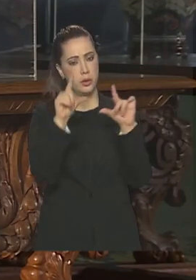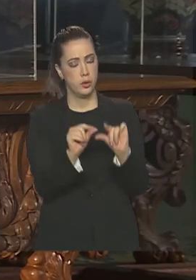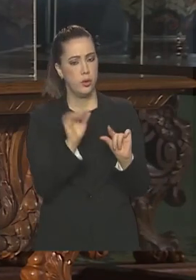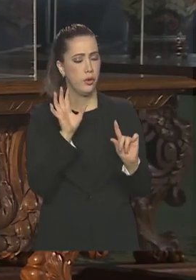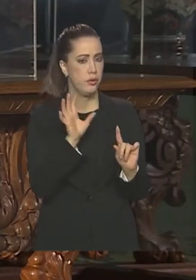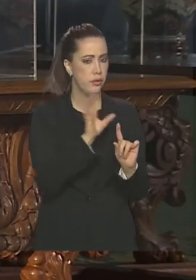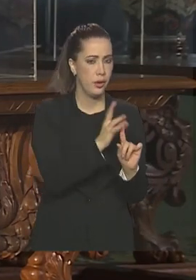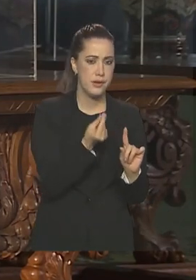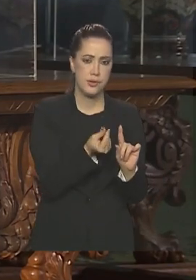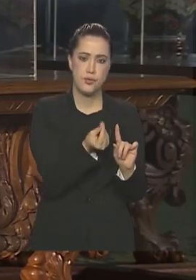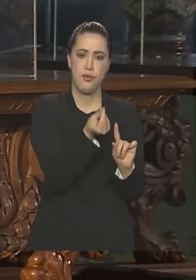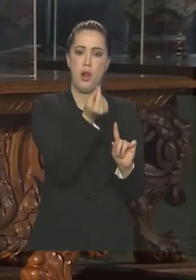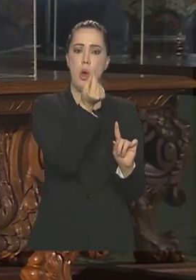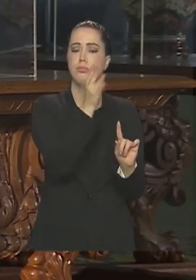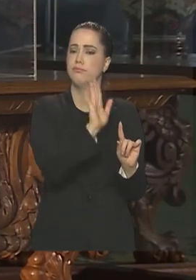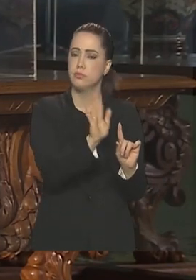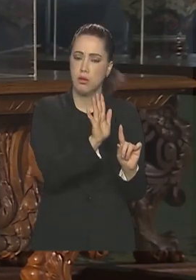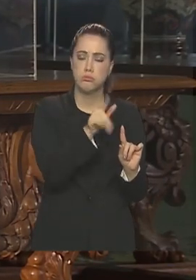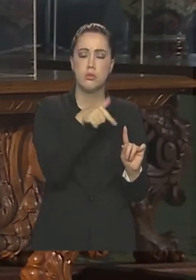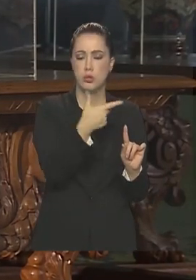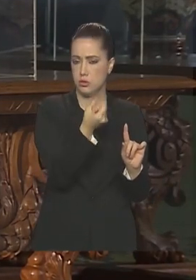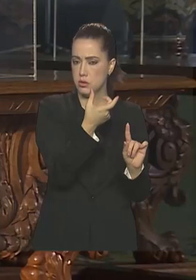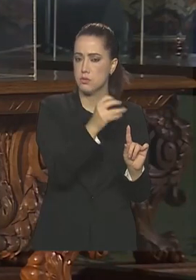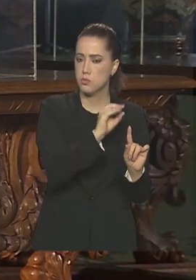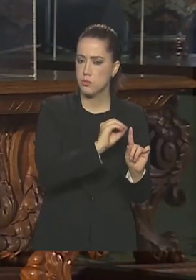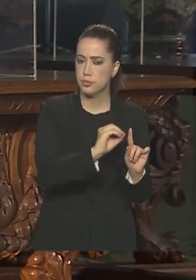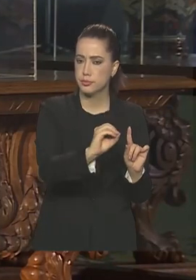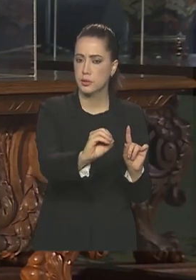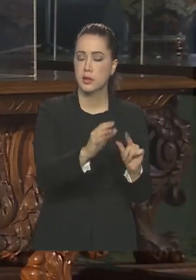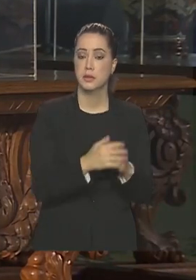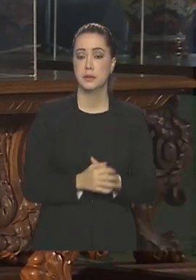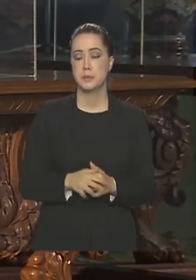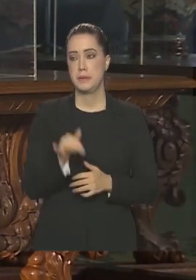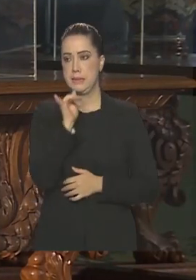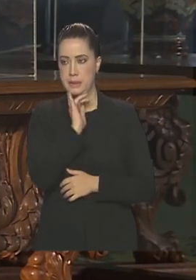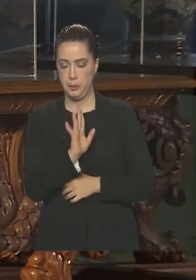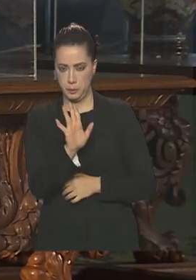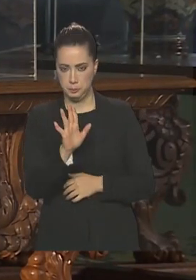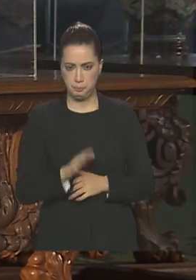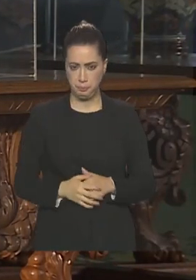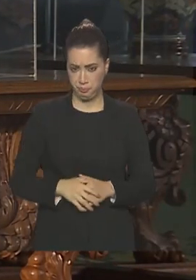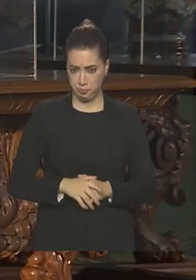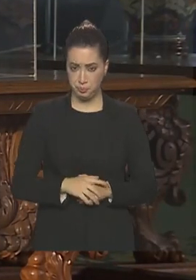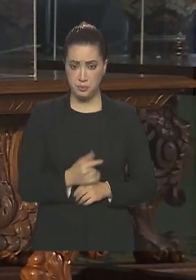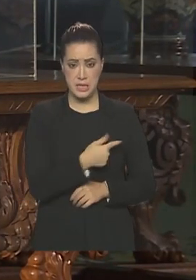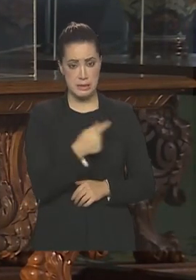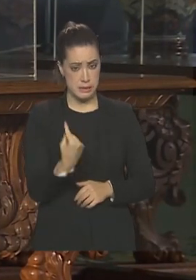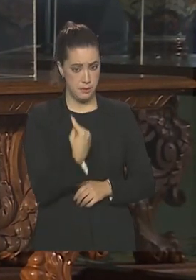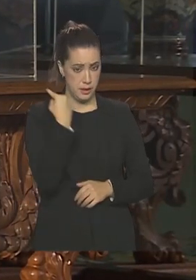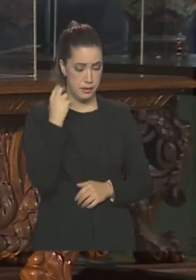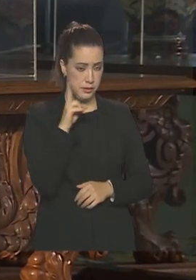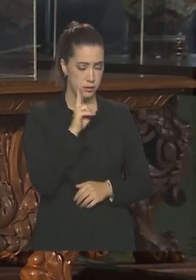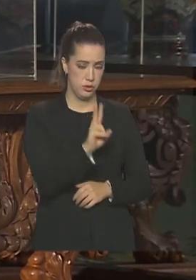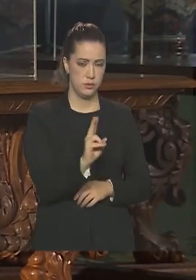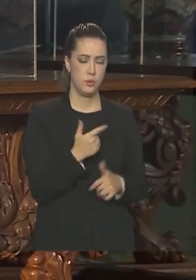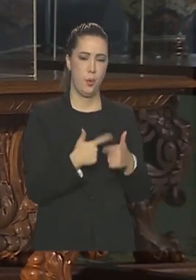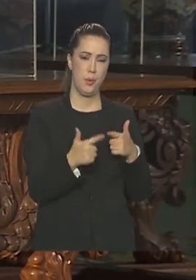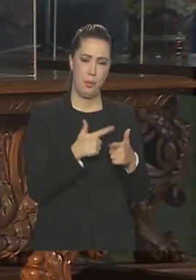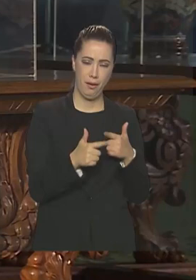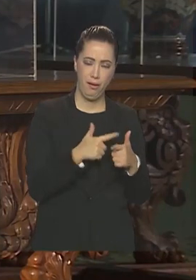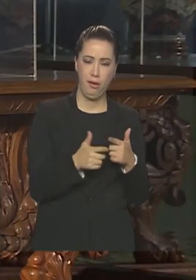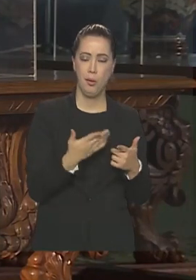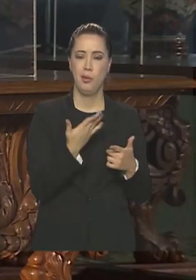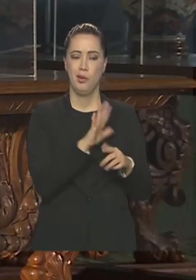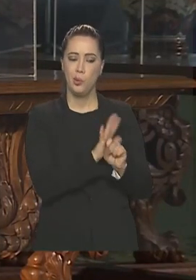impactos tarifários em 2020. Só para trazer um exemplo numérico. Semana passada, já considerando os efeitos da conta